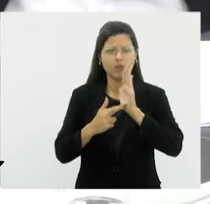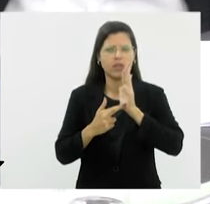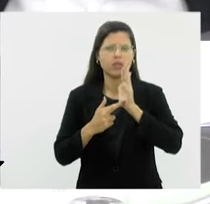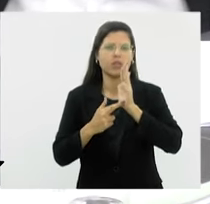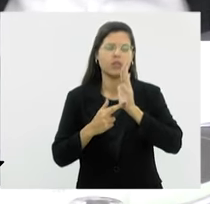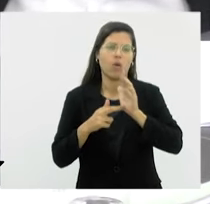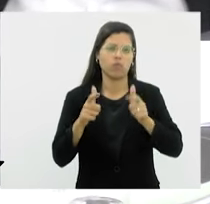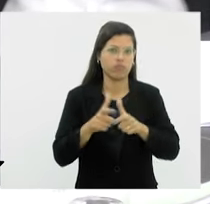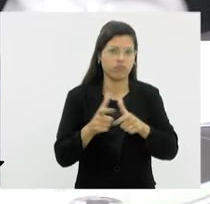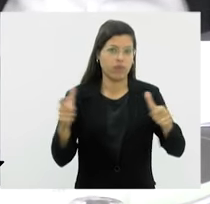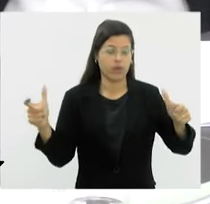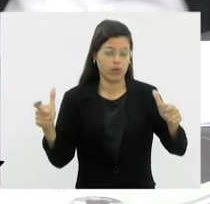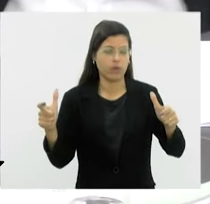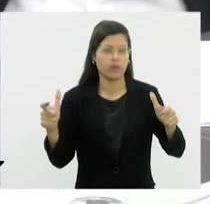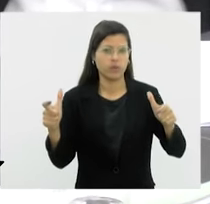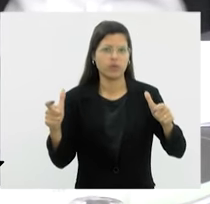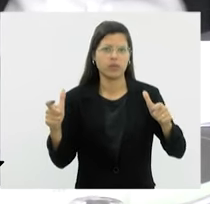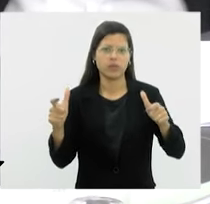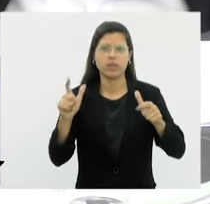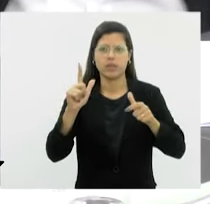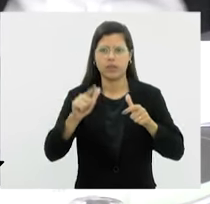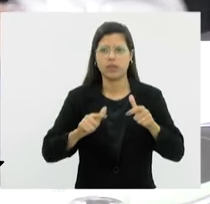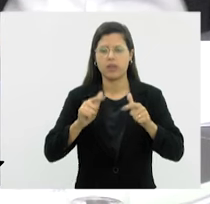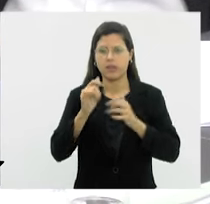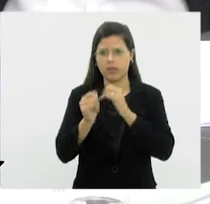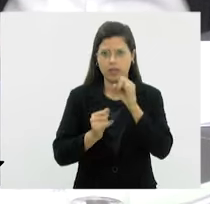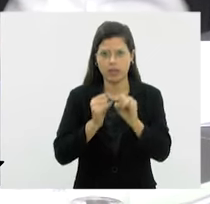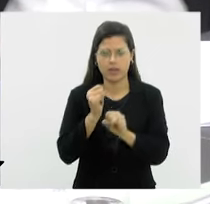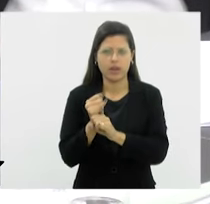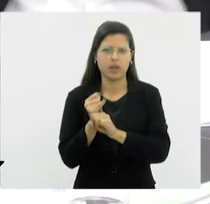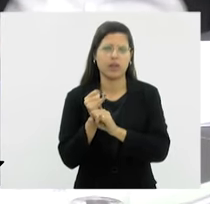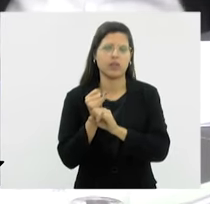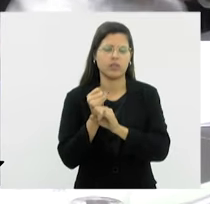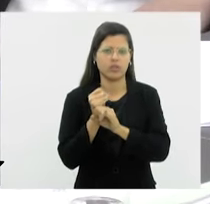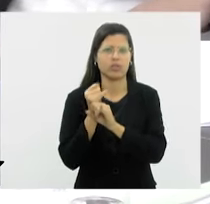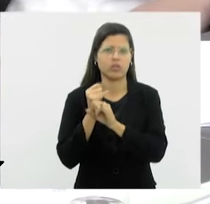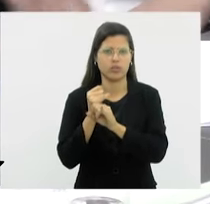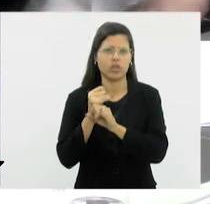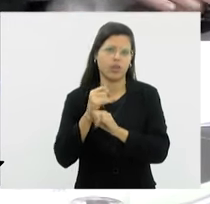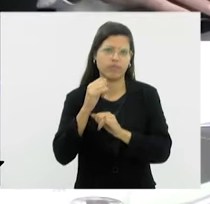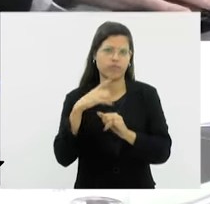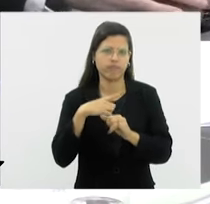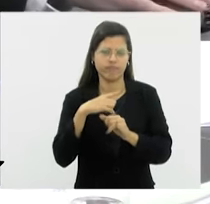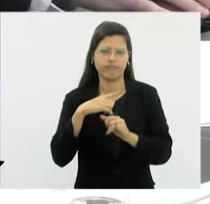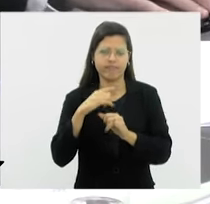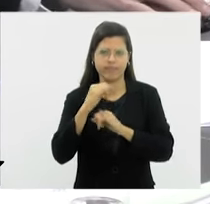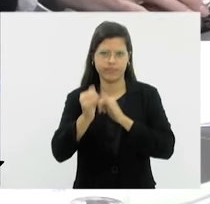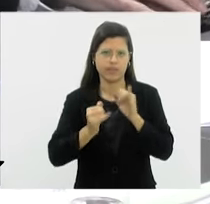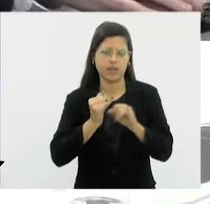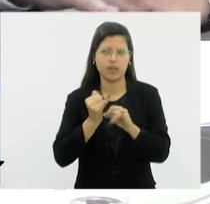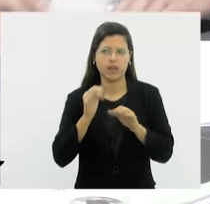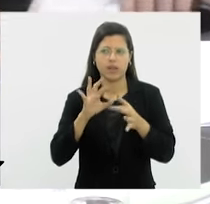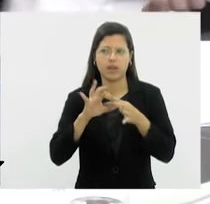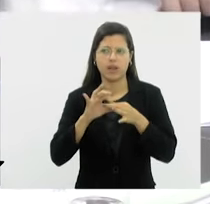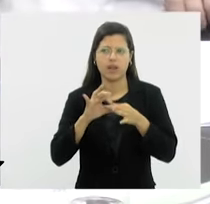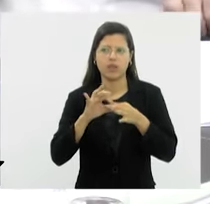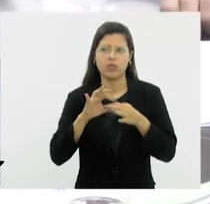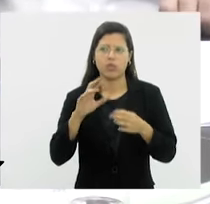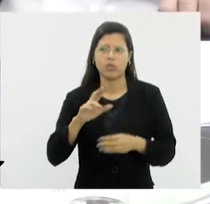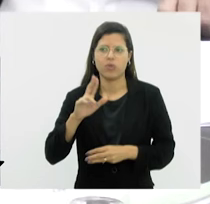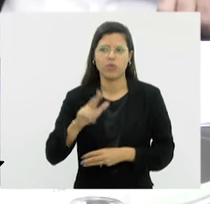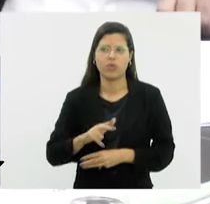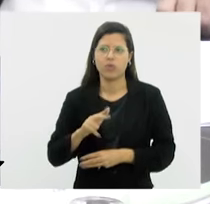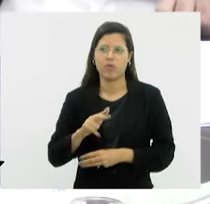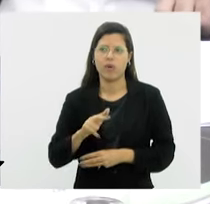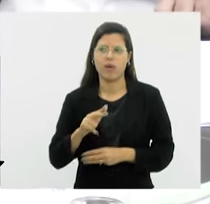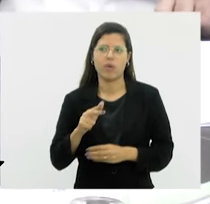muito mais ampla, que é a da internet, aí entra na questão da internet como um todo, não num serviço de cabo, por exemplo. Há projeto de